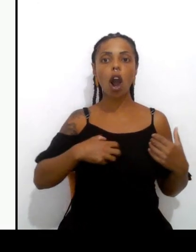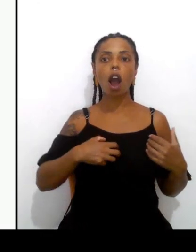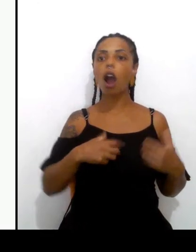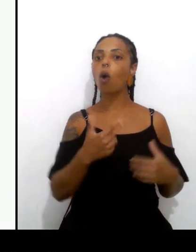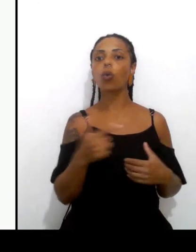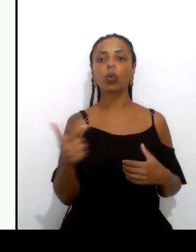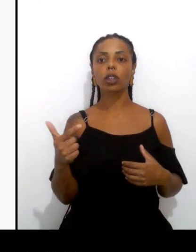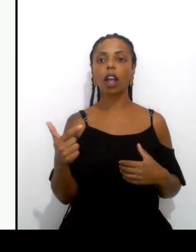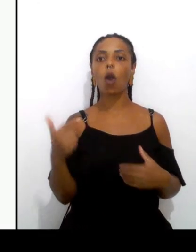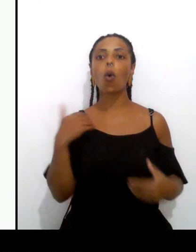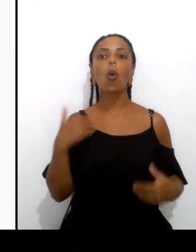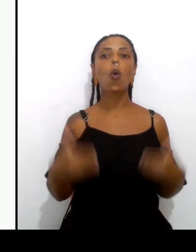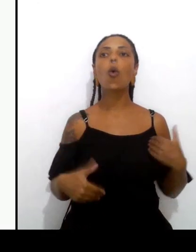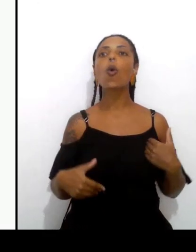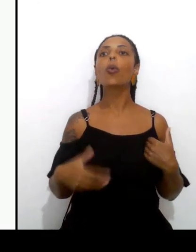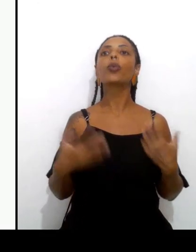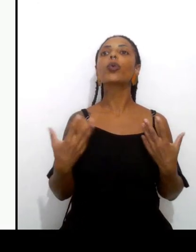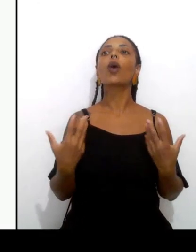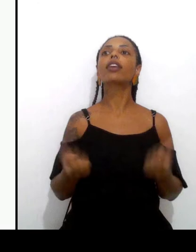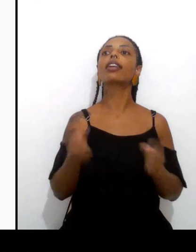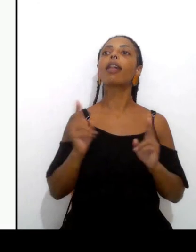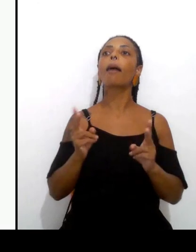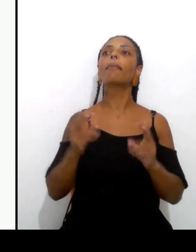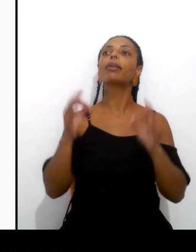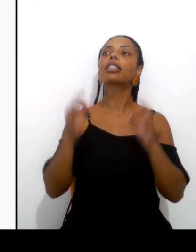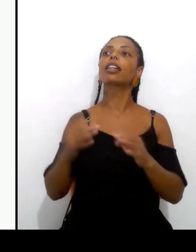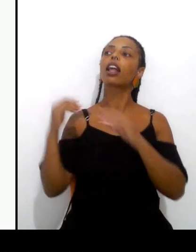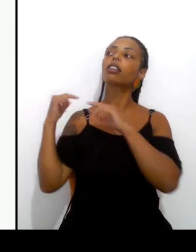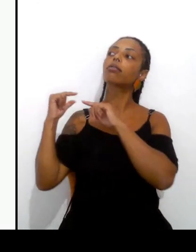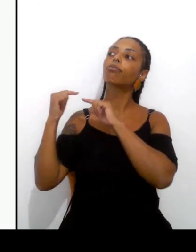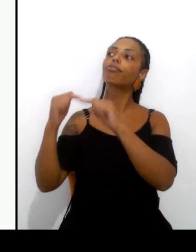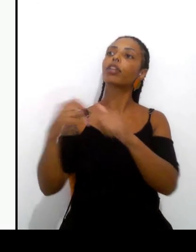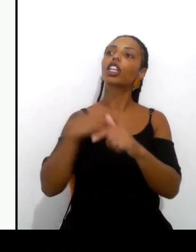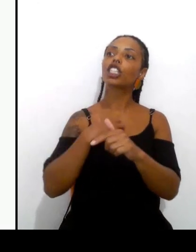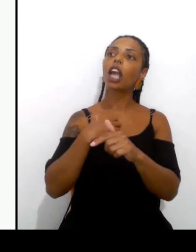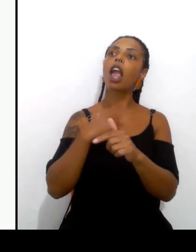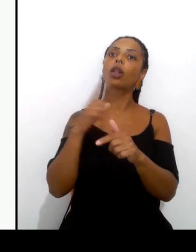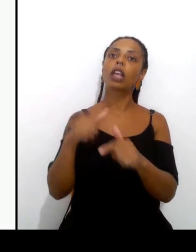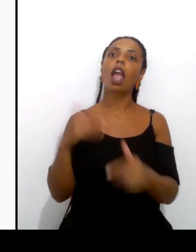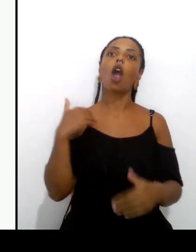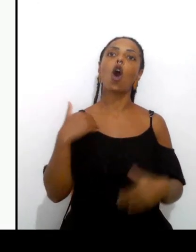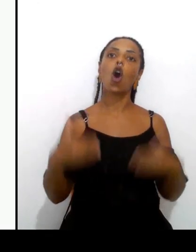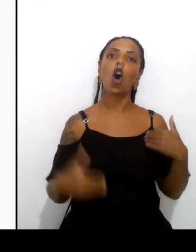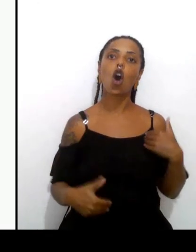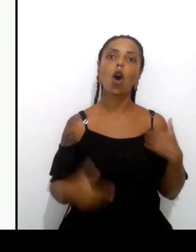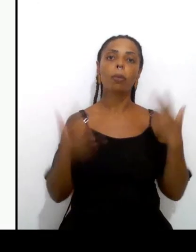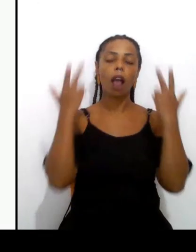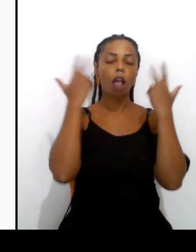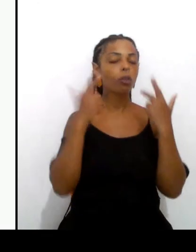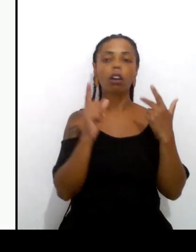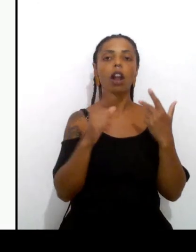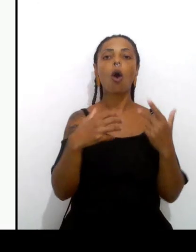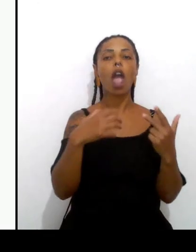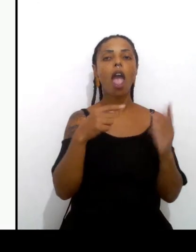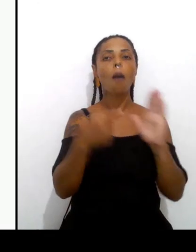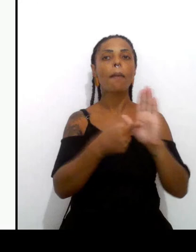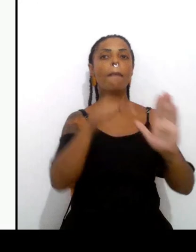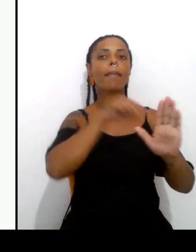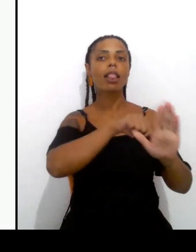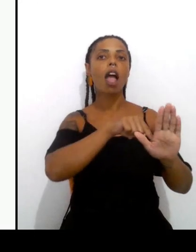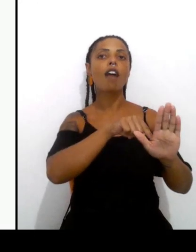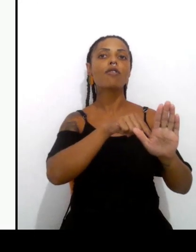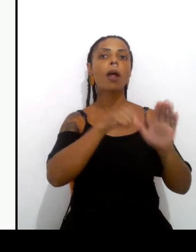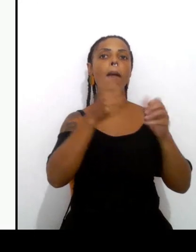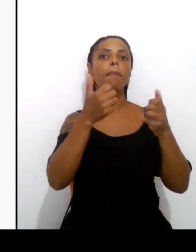a certezas estruturais que nós esperariamos dentro de um ser orgânico se trata de um jeito metafórico de descrever